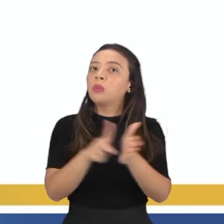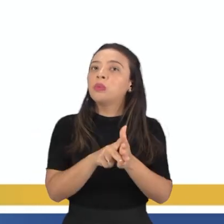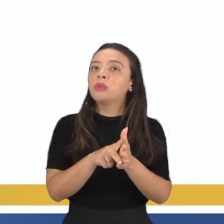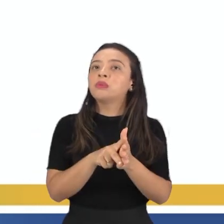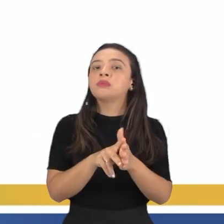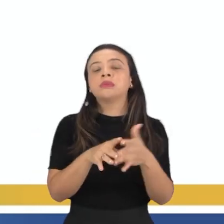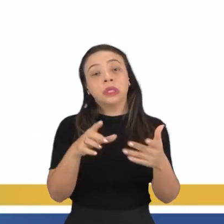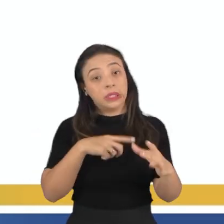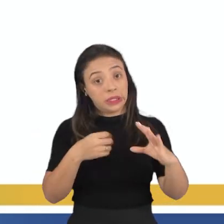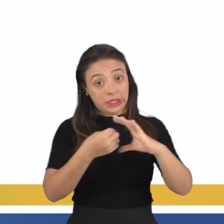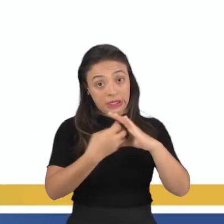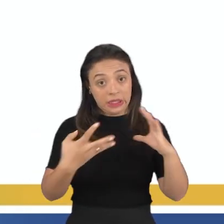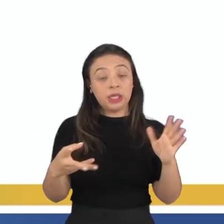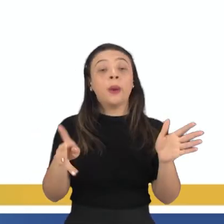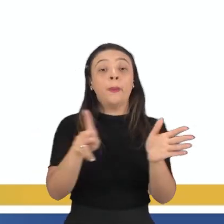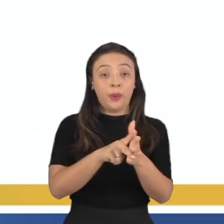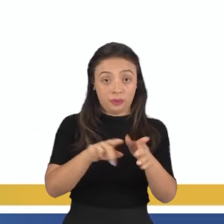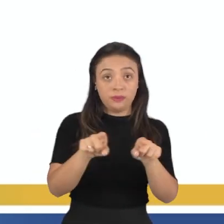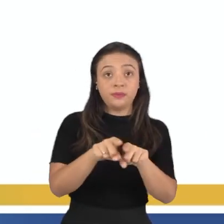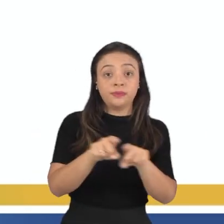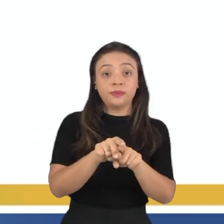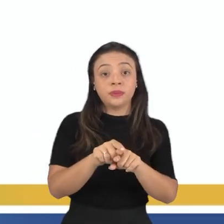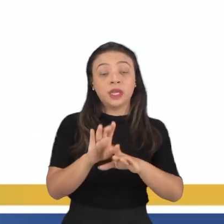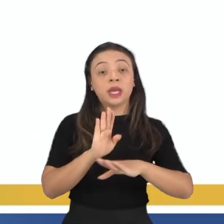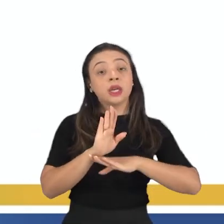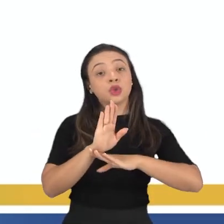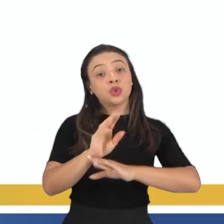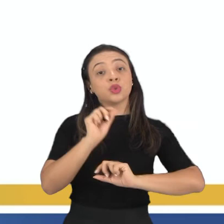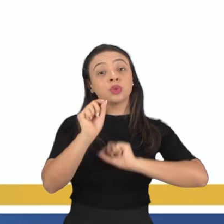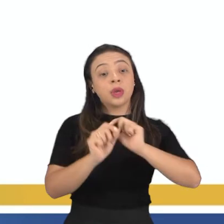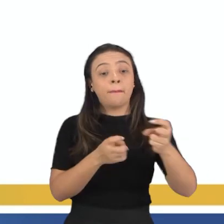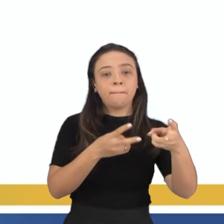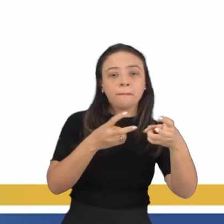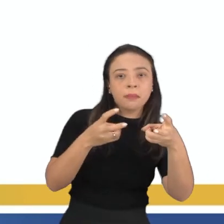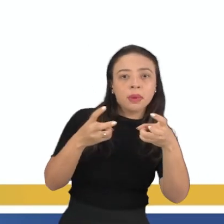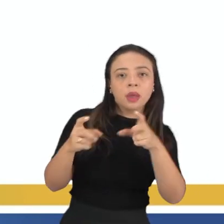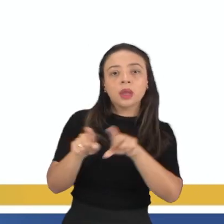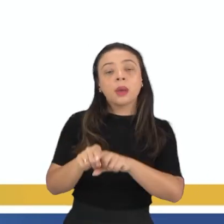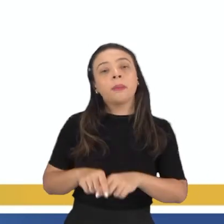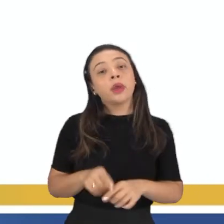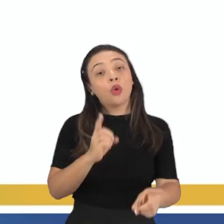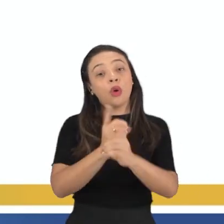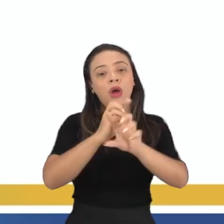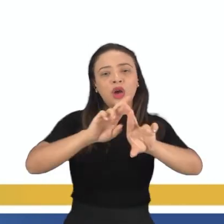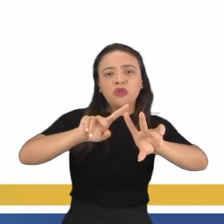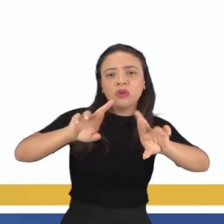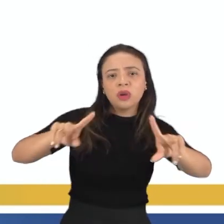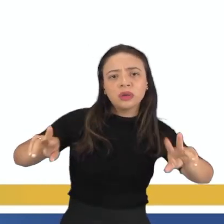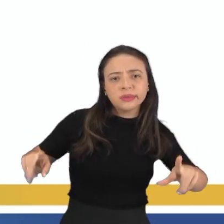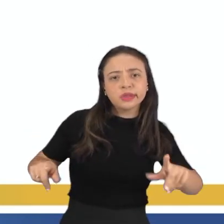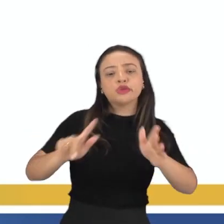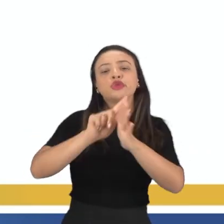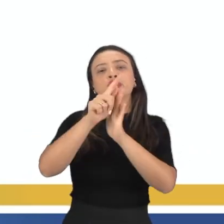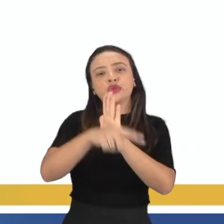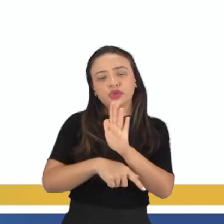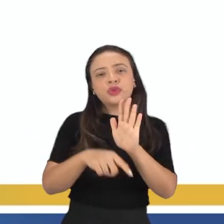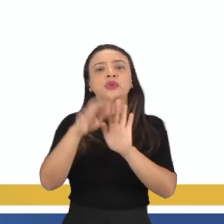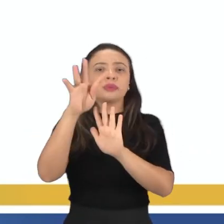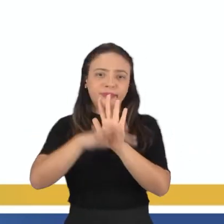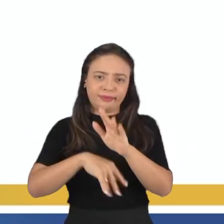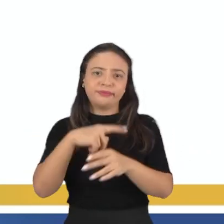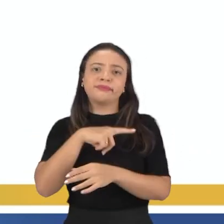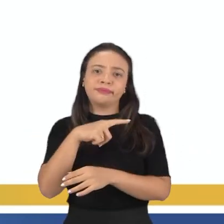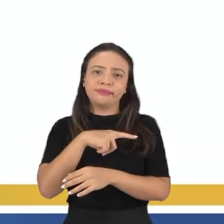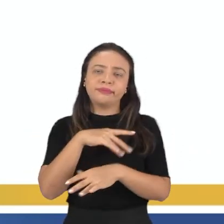eles têm características específicas que nos ajudam a identificá-los e distingue luz em meio a tantos outros gêneros textuais